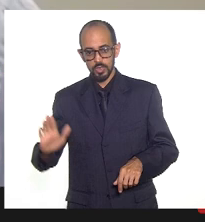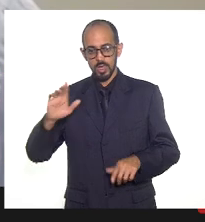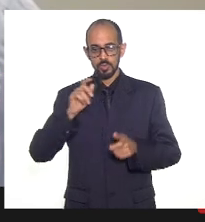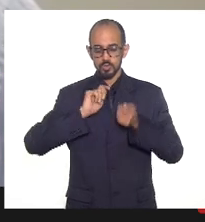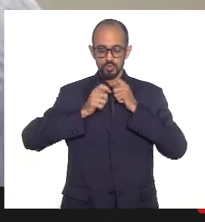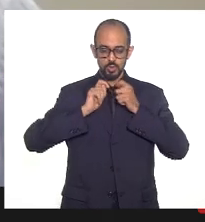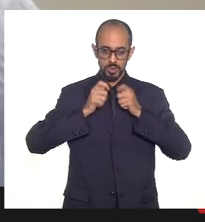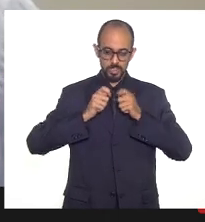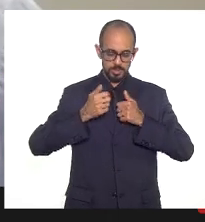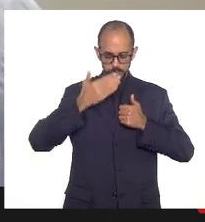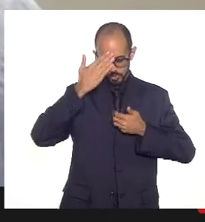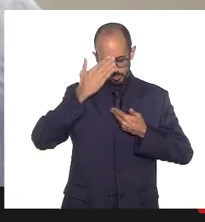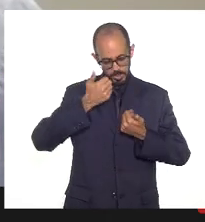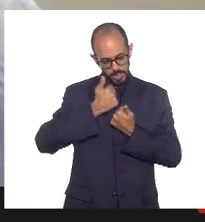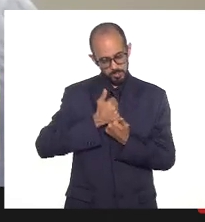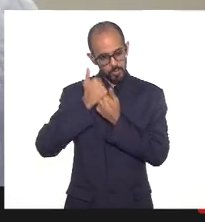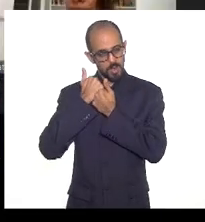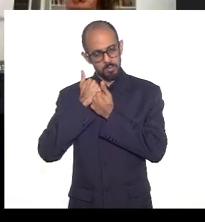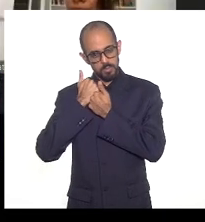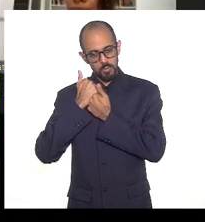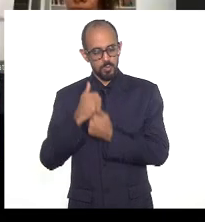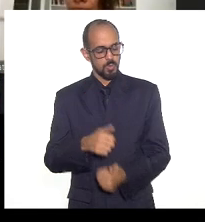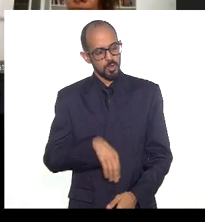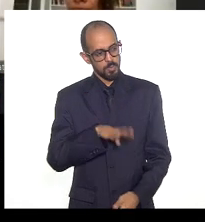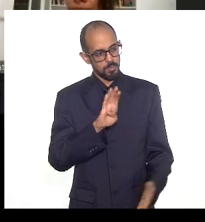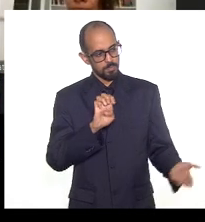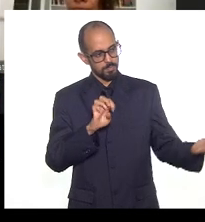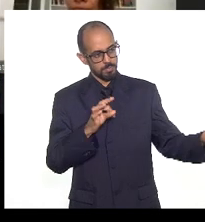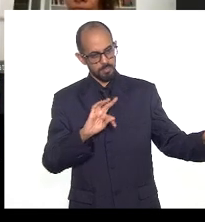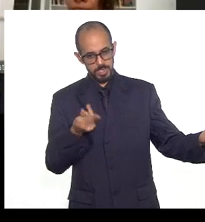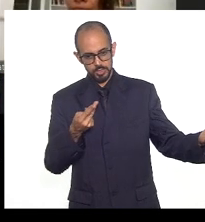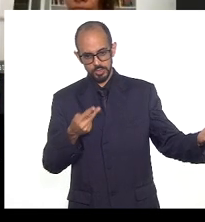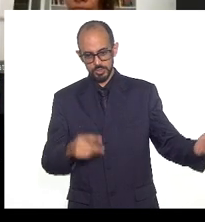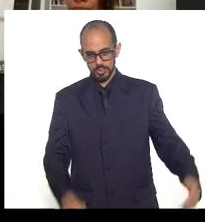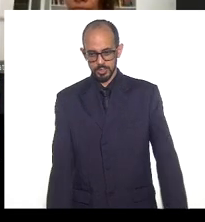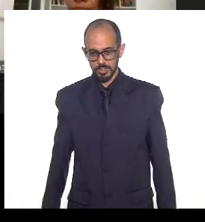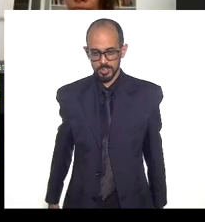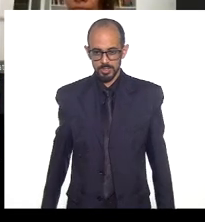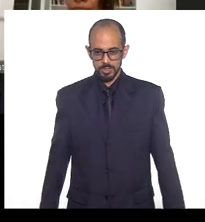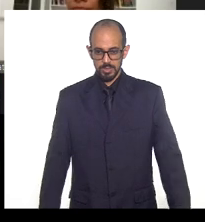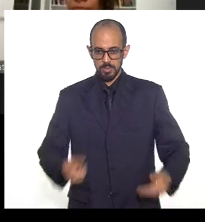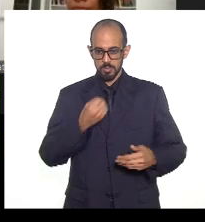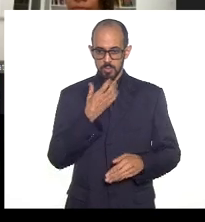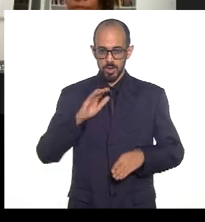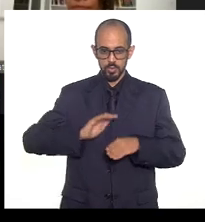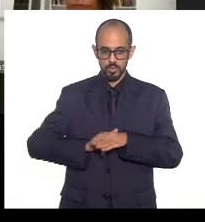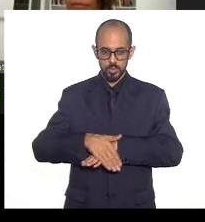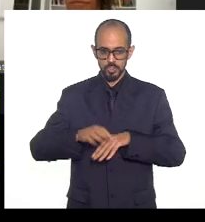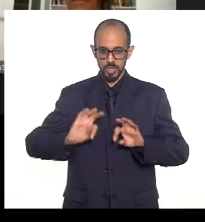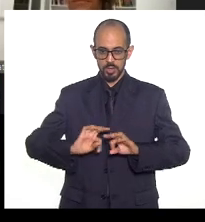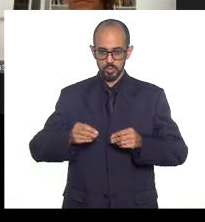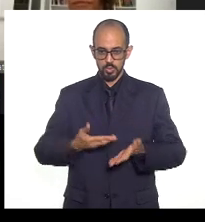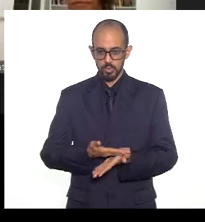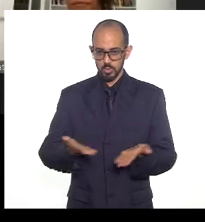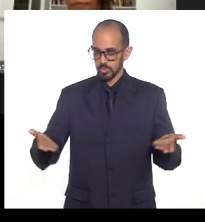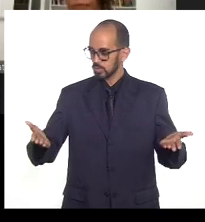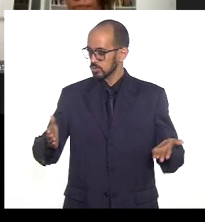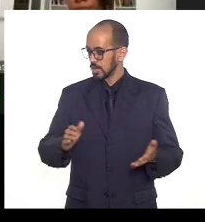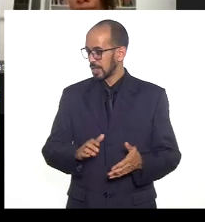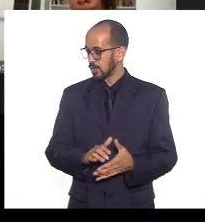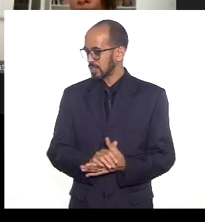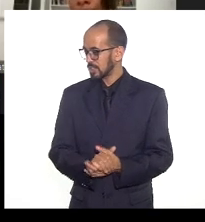na construção dessa frente parlamentar. Bete Costa. Boa noite a todas e todos. Na figura